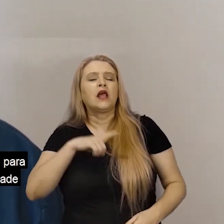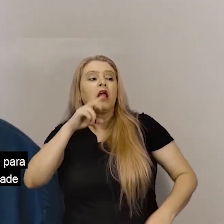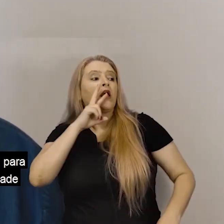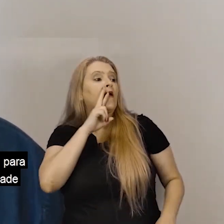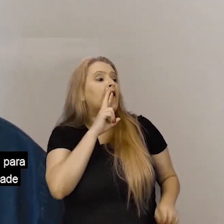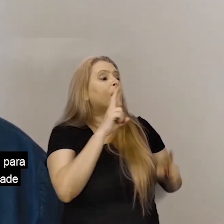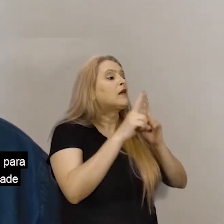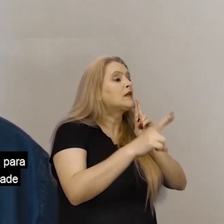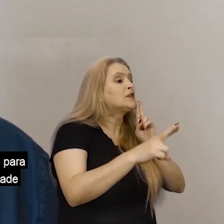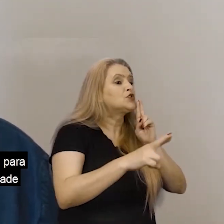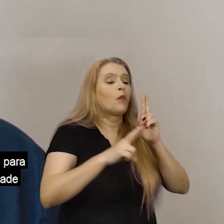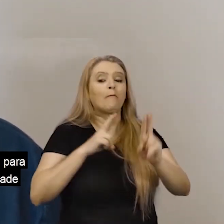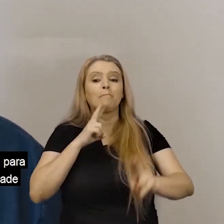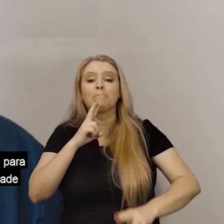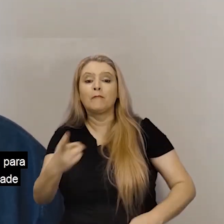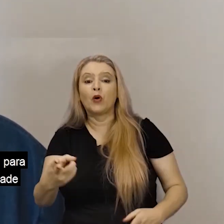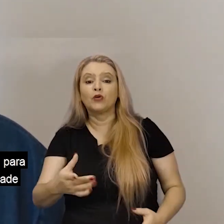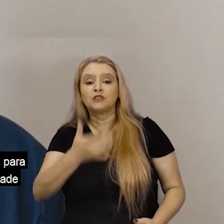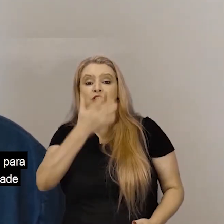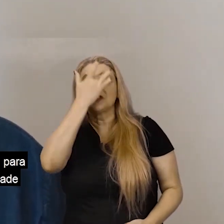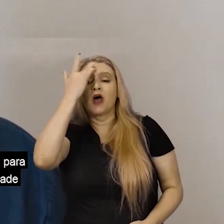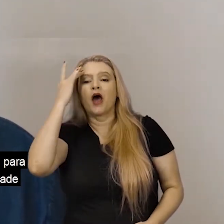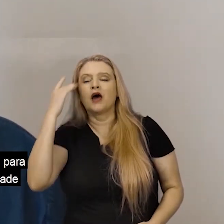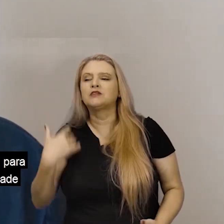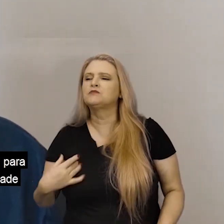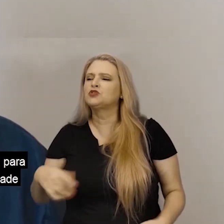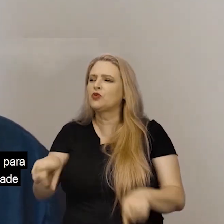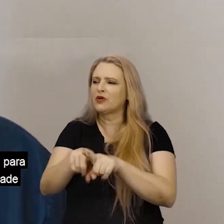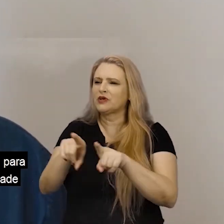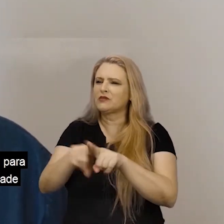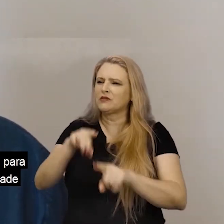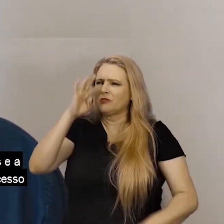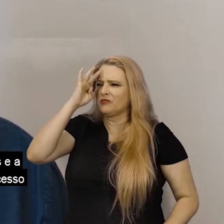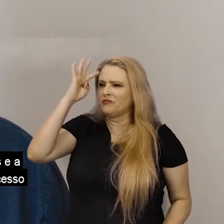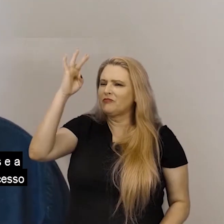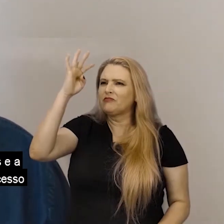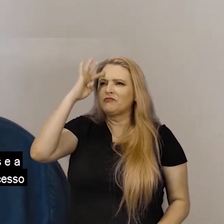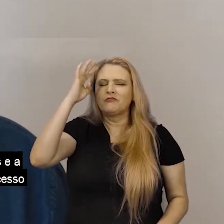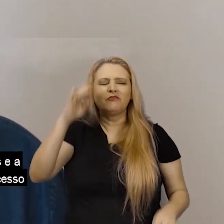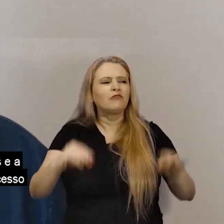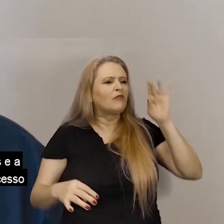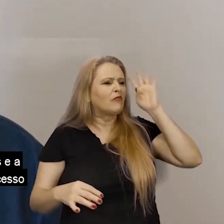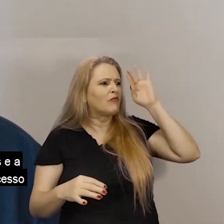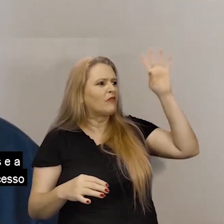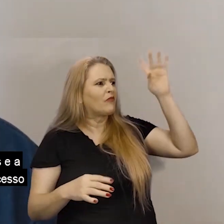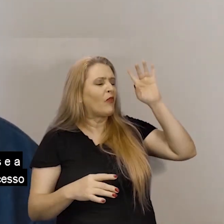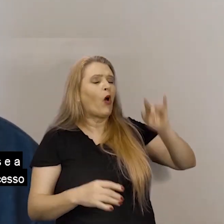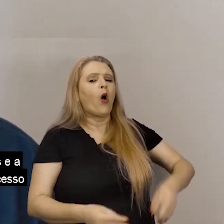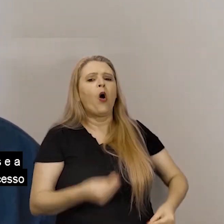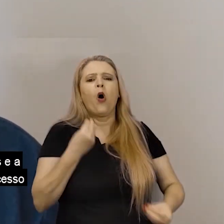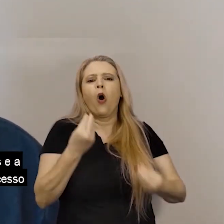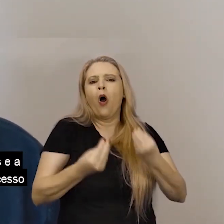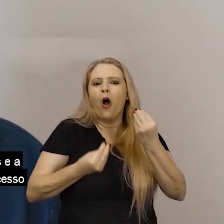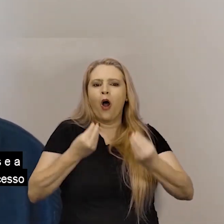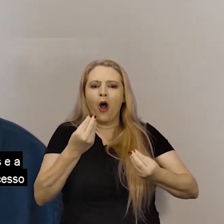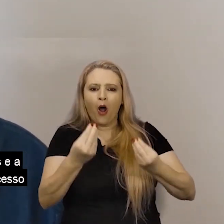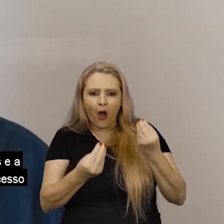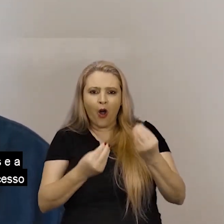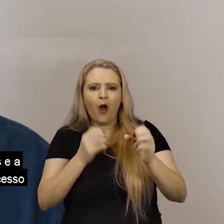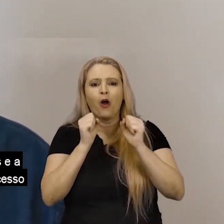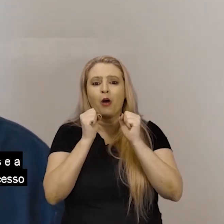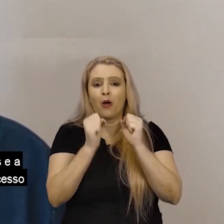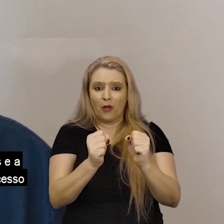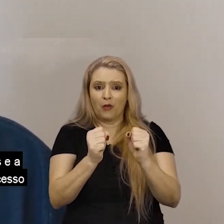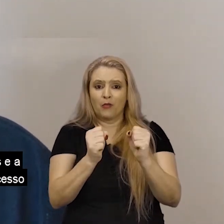provocar as pessoas para que elas se questionem sobre a acessibilidade ou não dos espaços culturais,